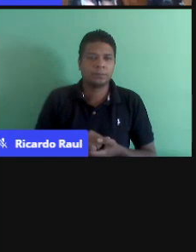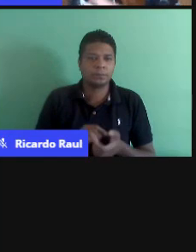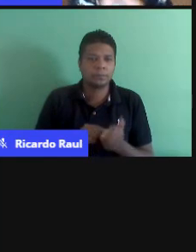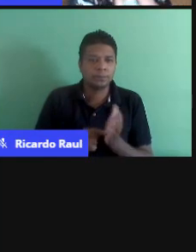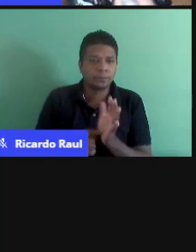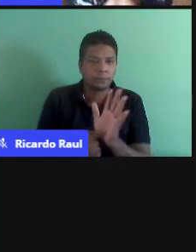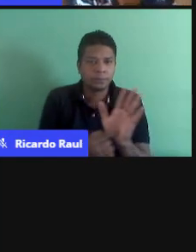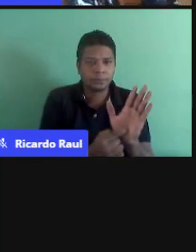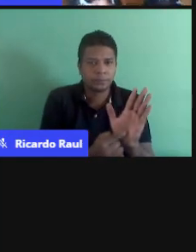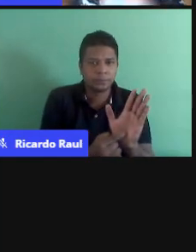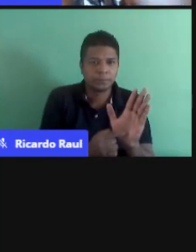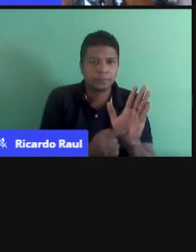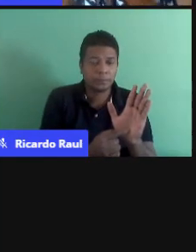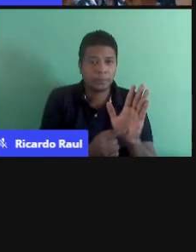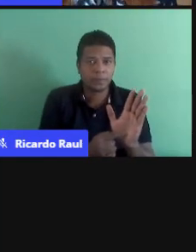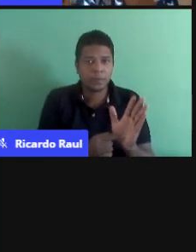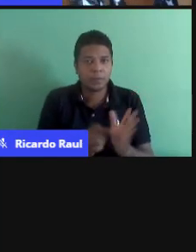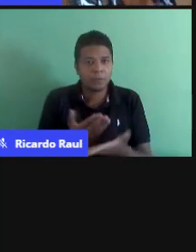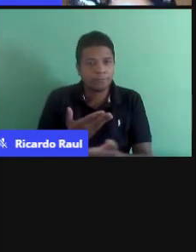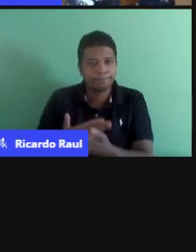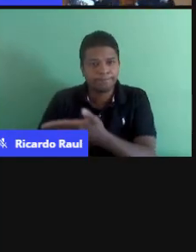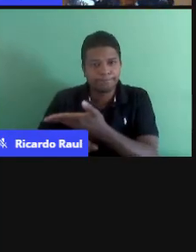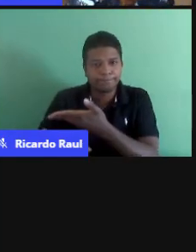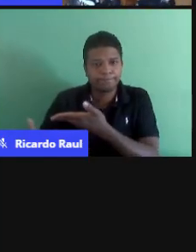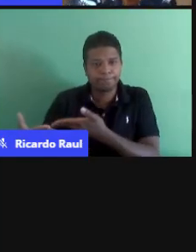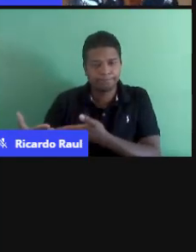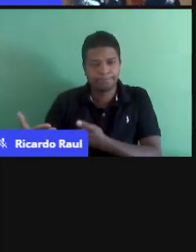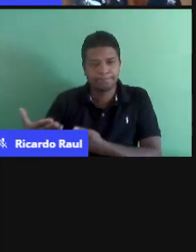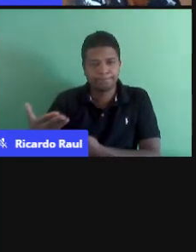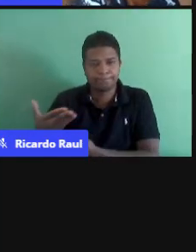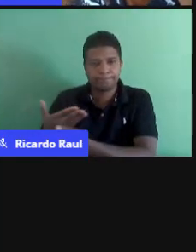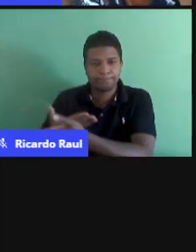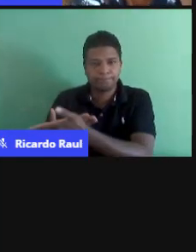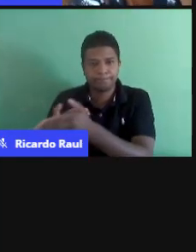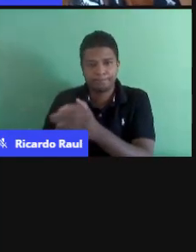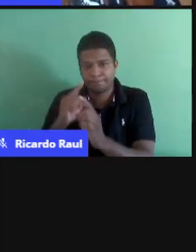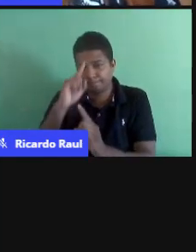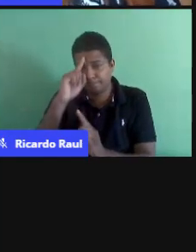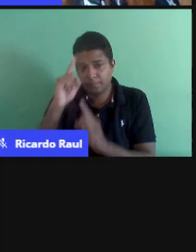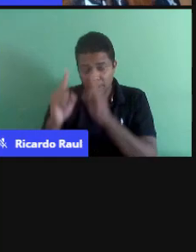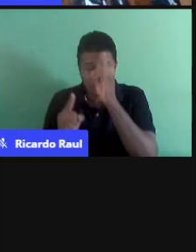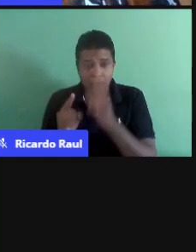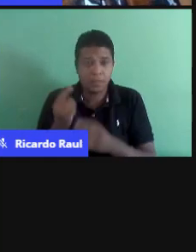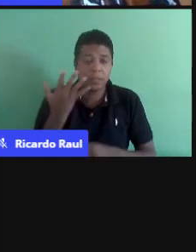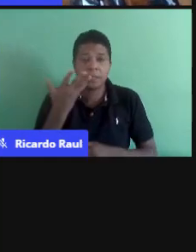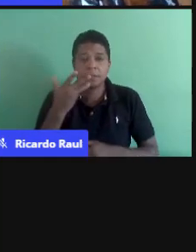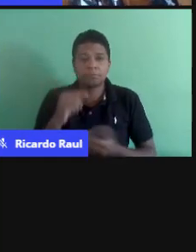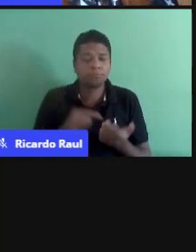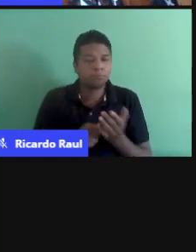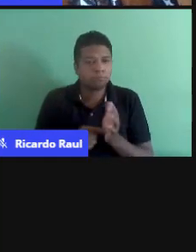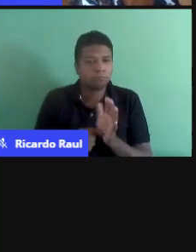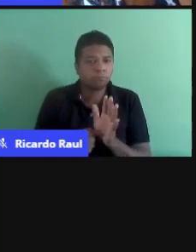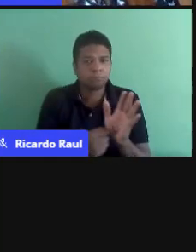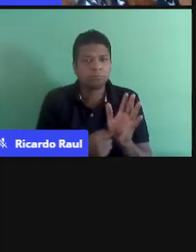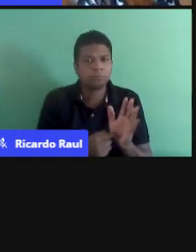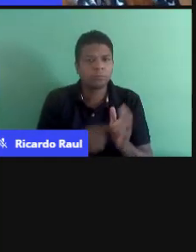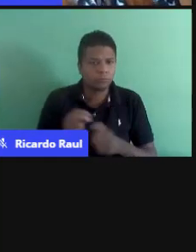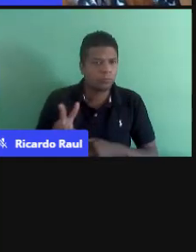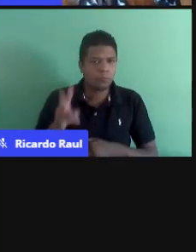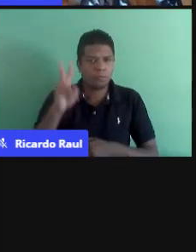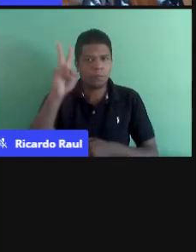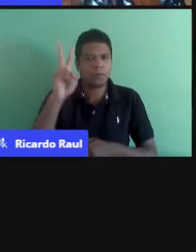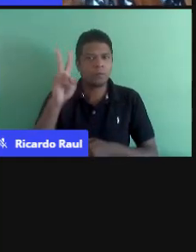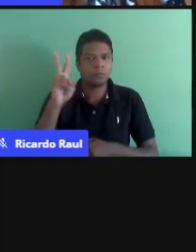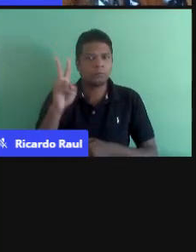a maneira como nós interagimos com a criação de cada criança, ela demonstra, sim, o valor que nós